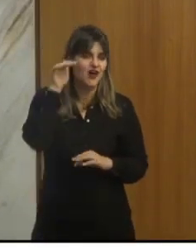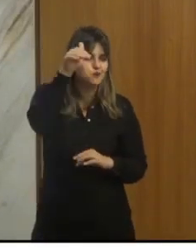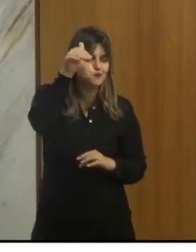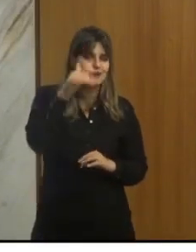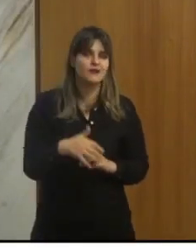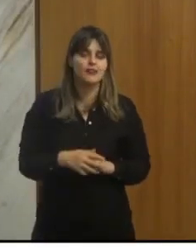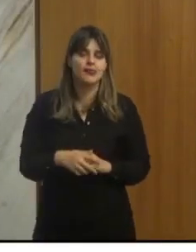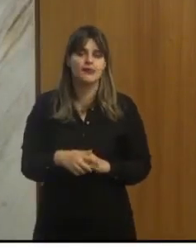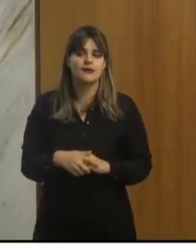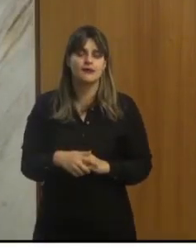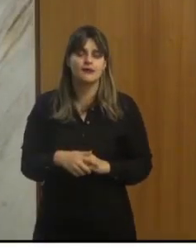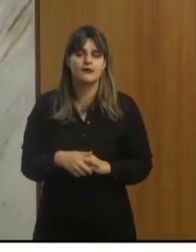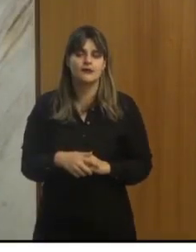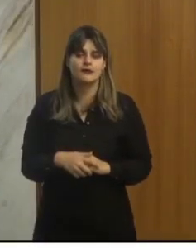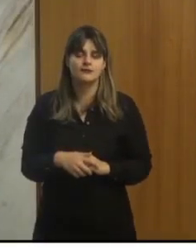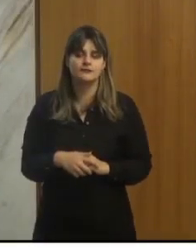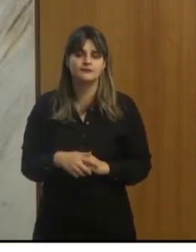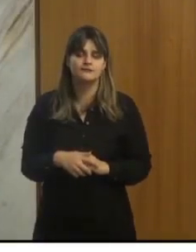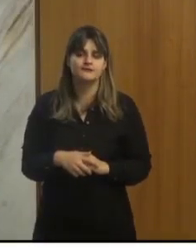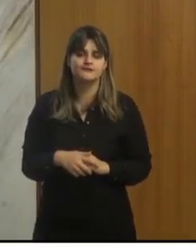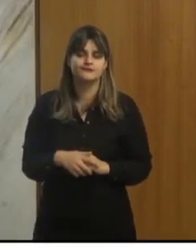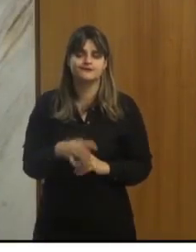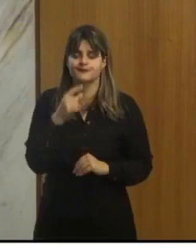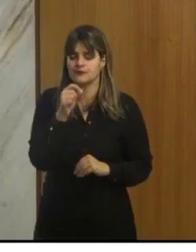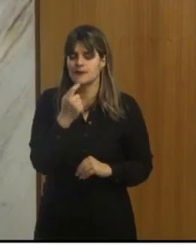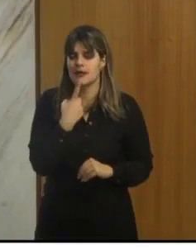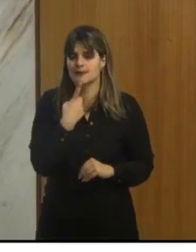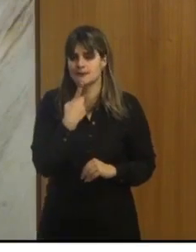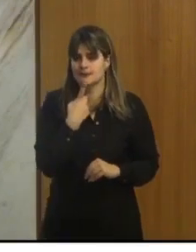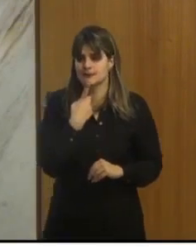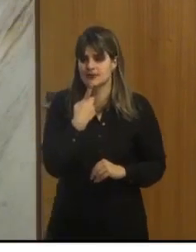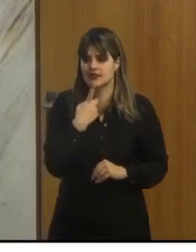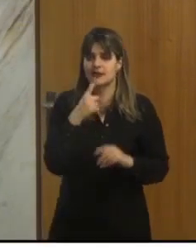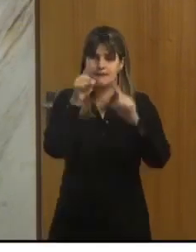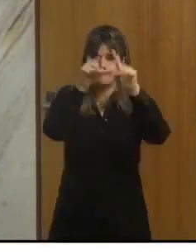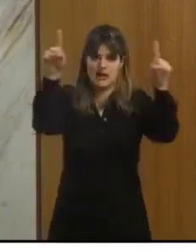Ao fundo, o... Como é que se chama?